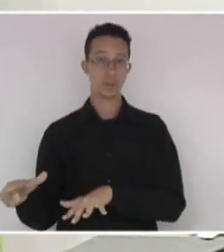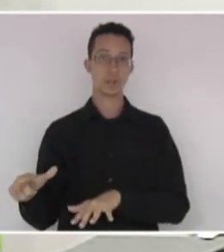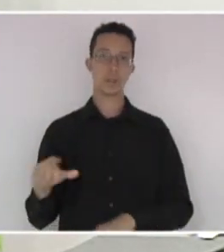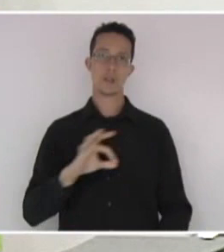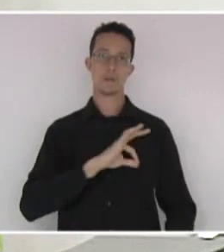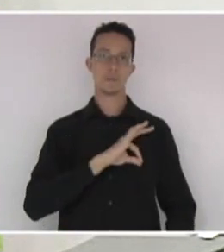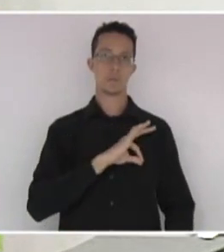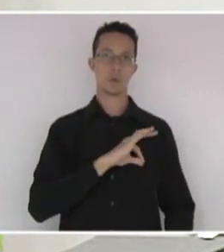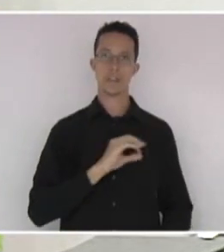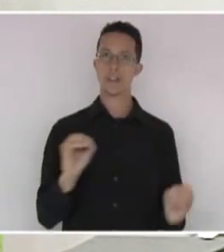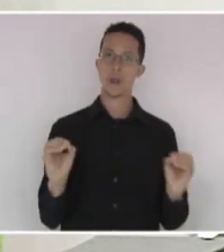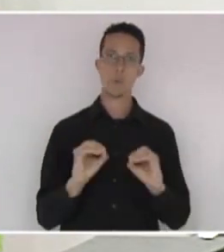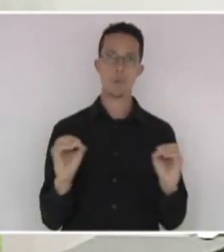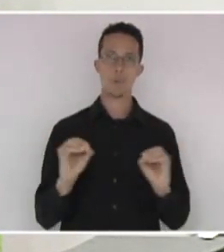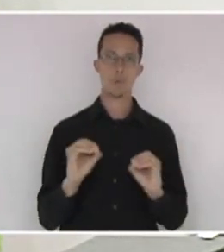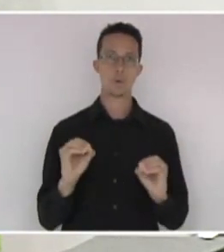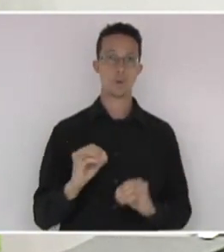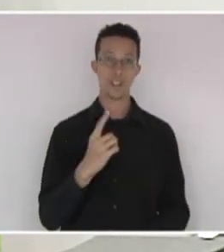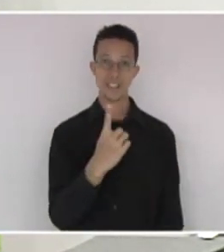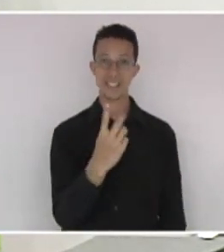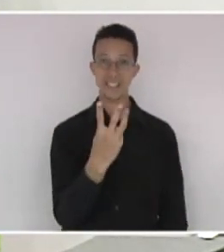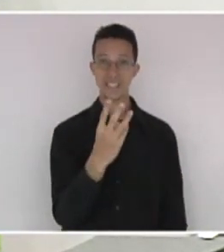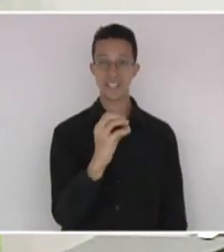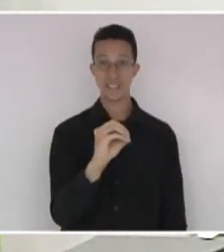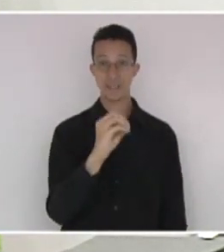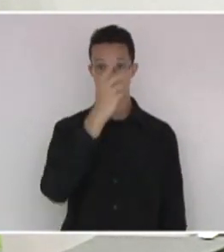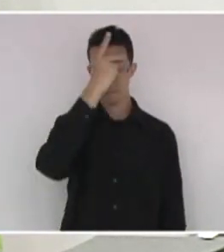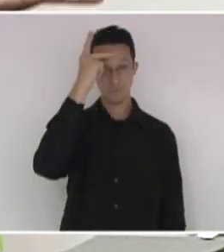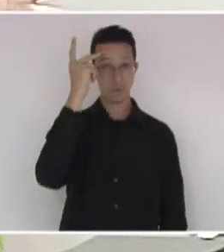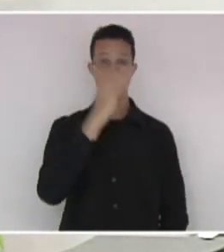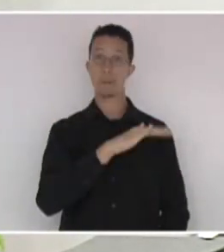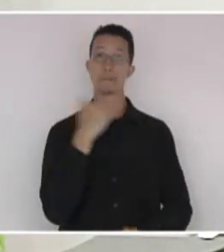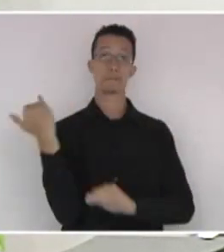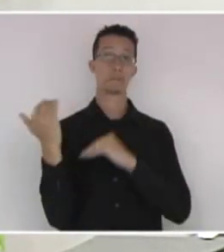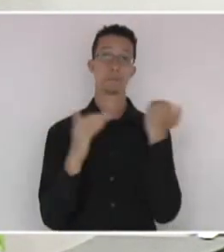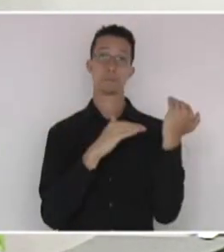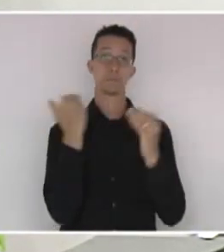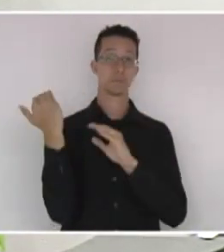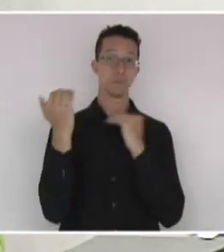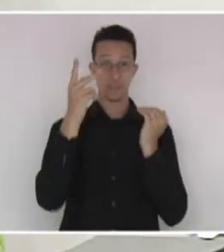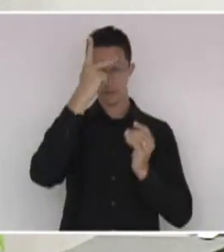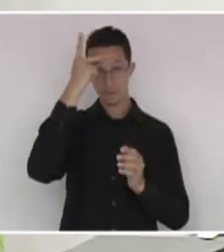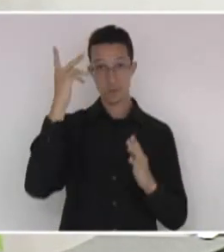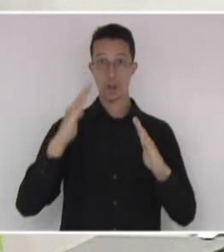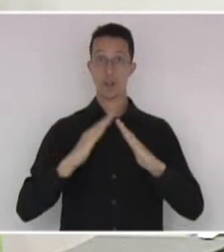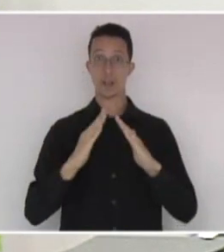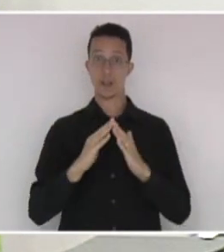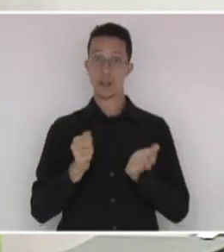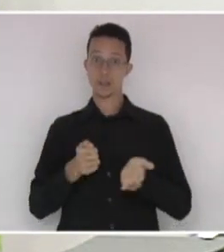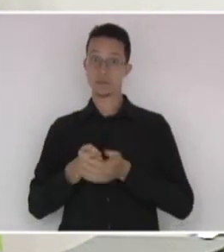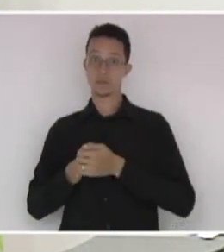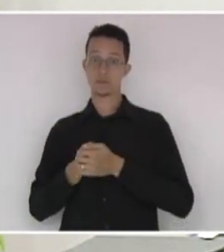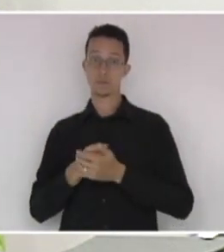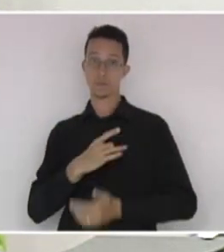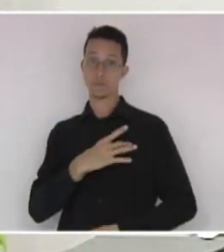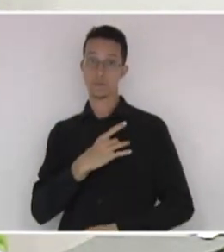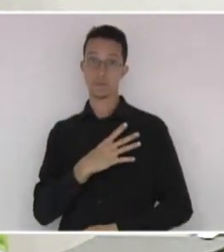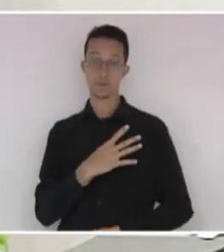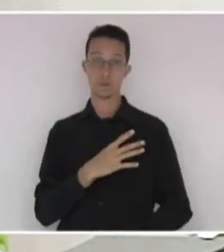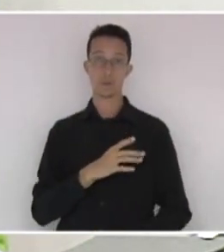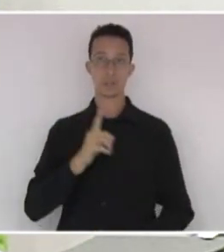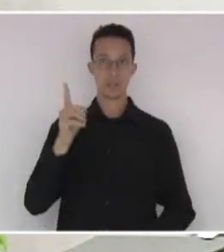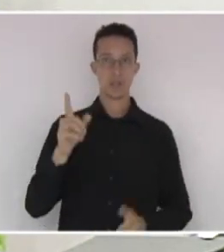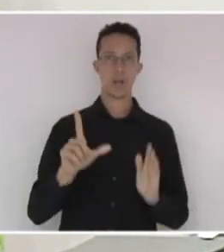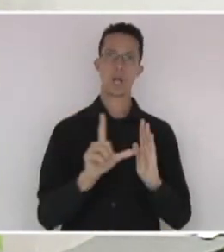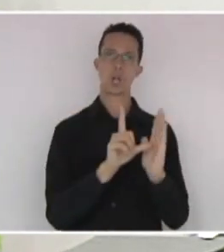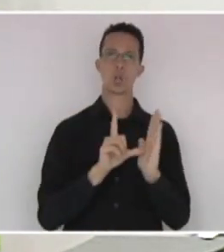tragédia de mais de 130 mortes, além das pessoas ficarem presas nas suas casas, só do prejuízo dos